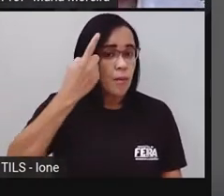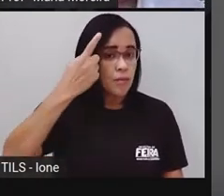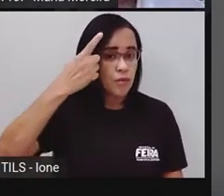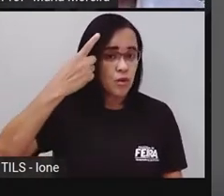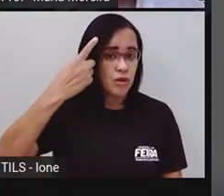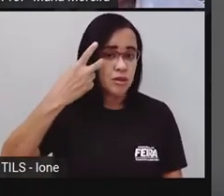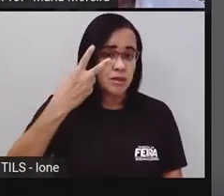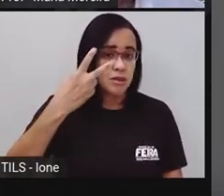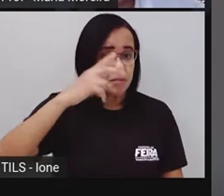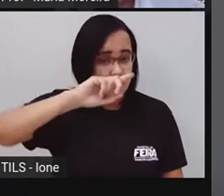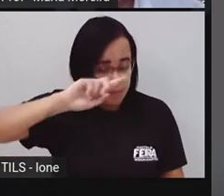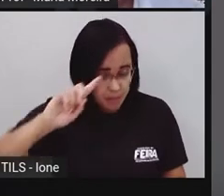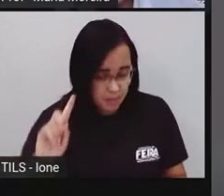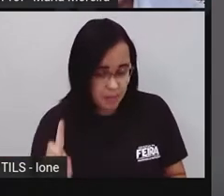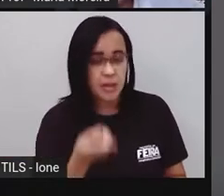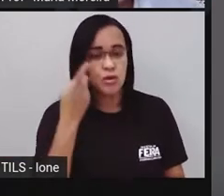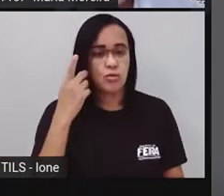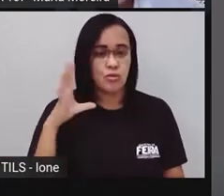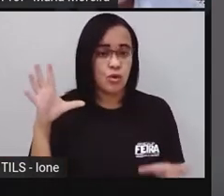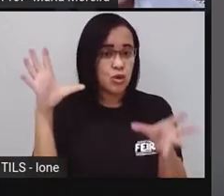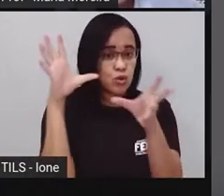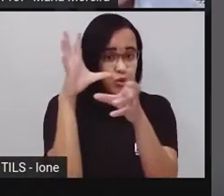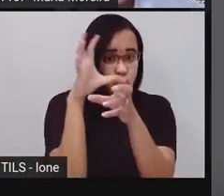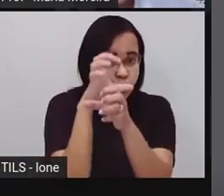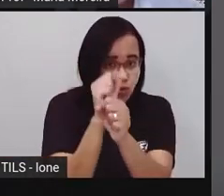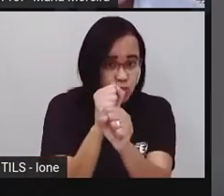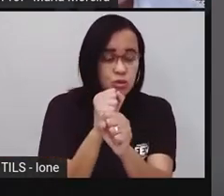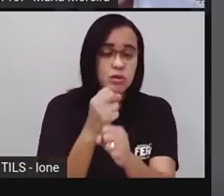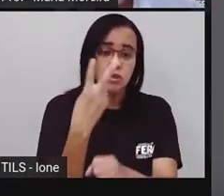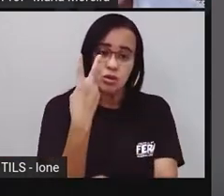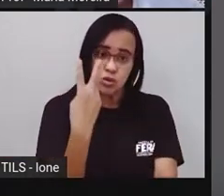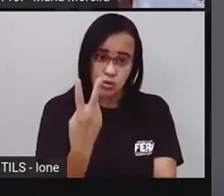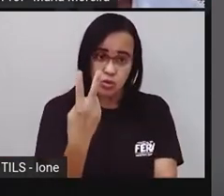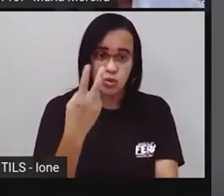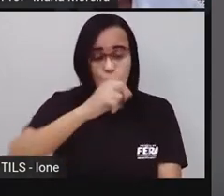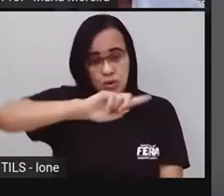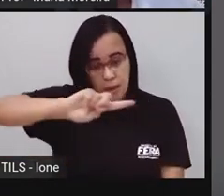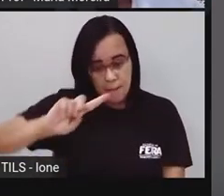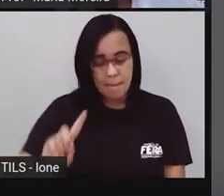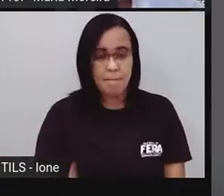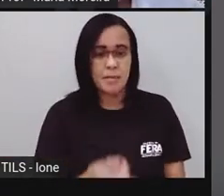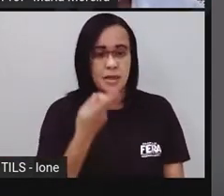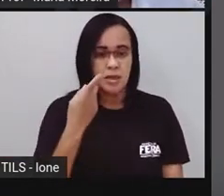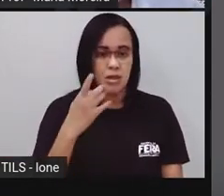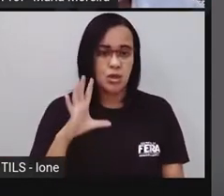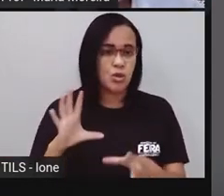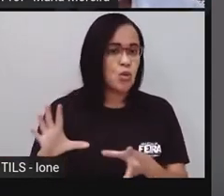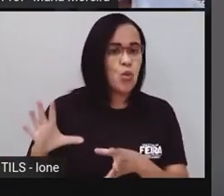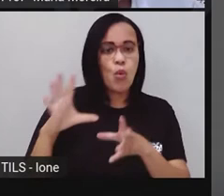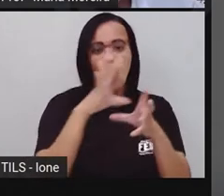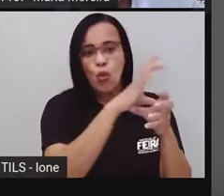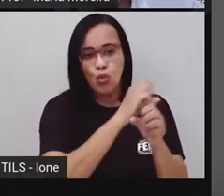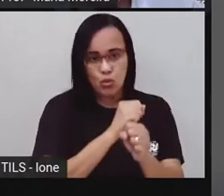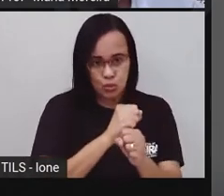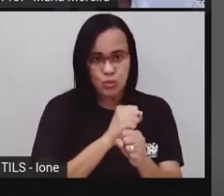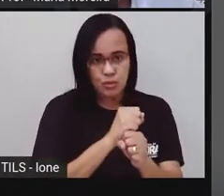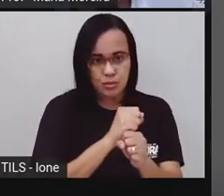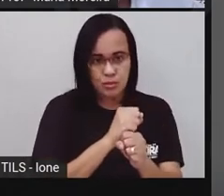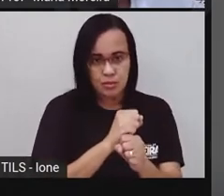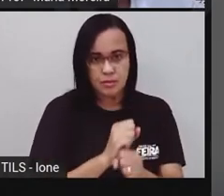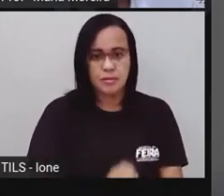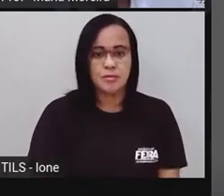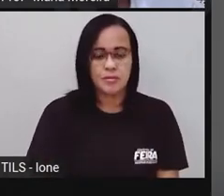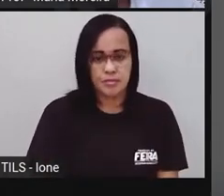quanto dois mil e toma fonte a representada é o que ó 2 mil